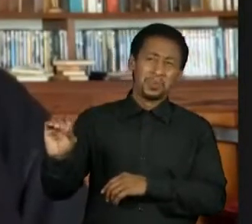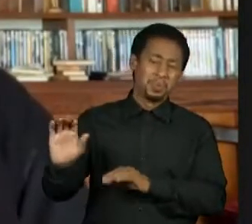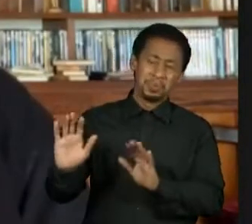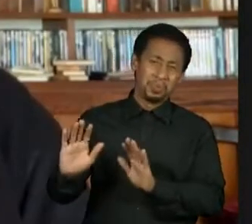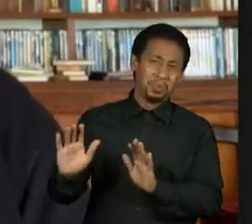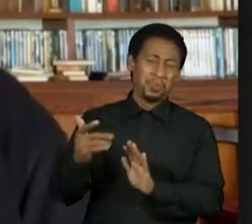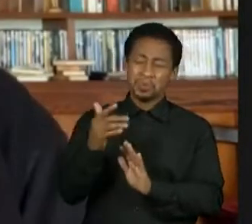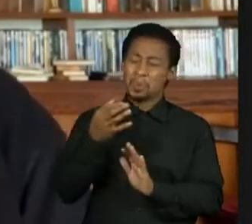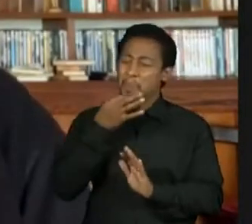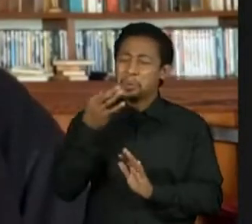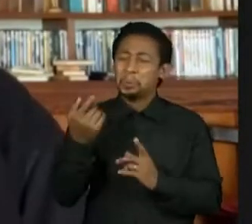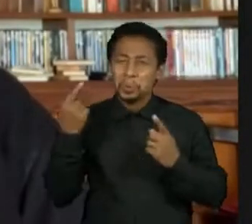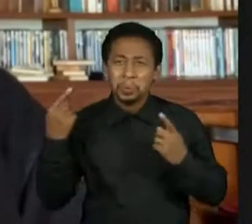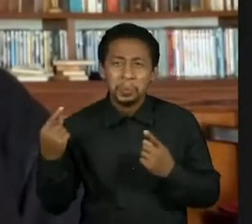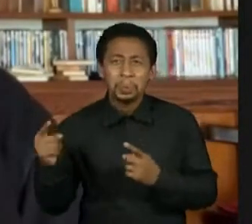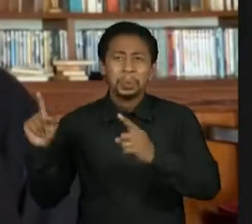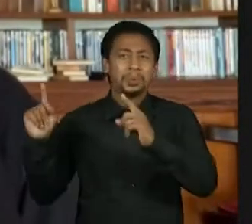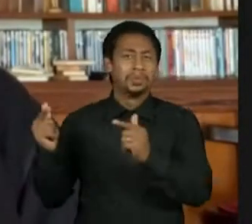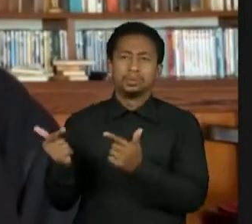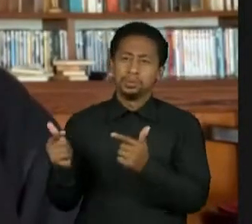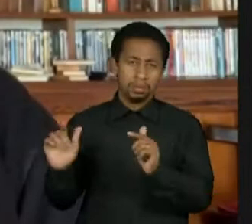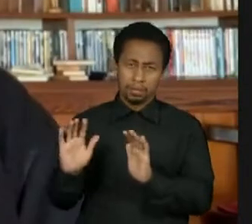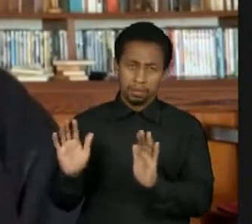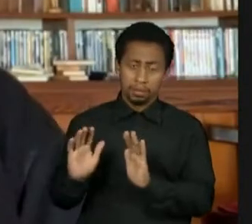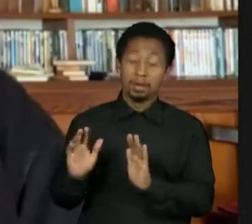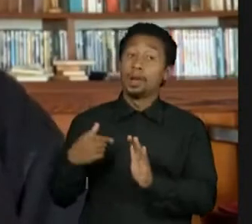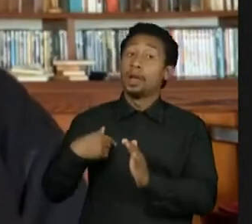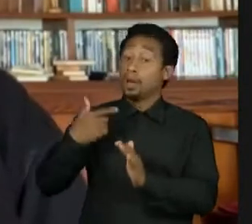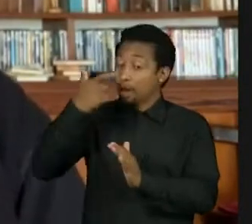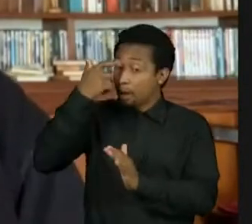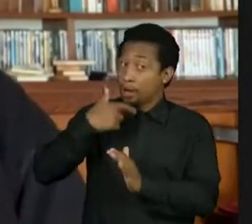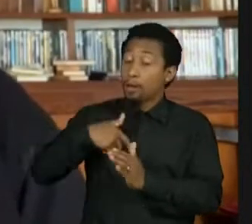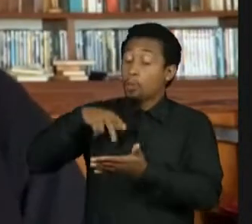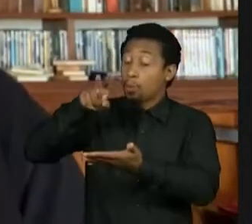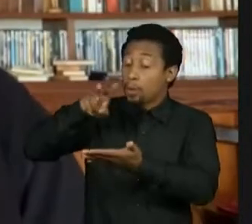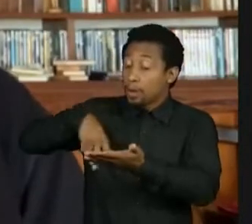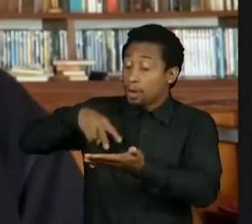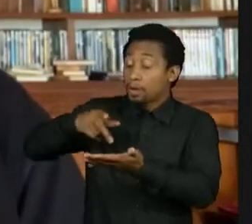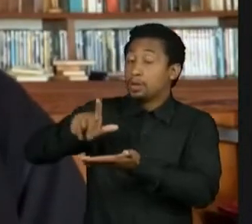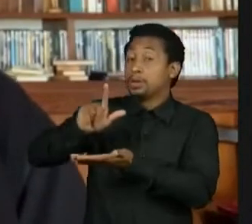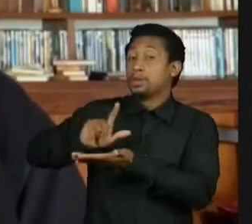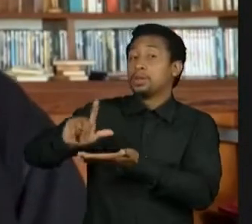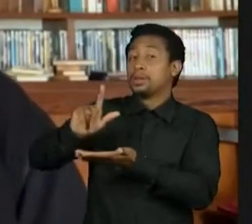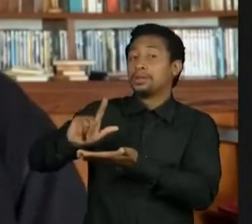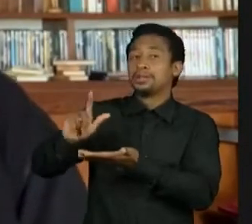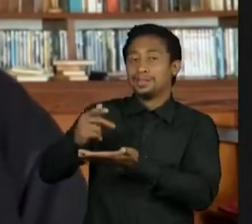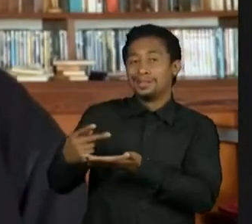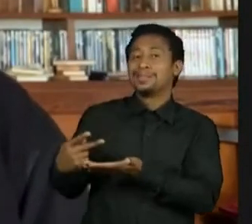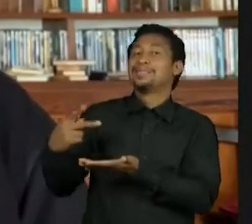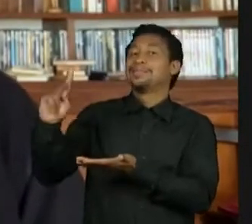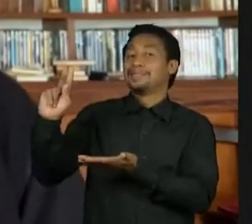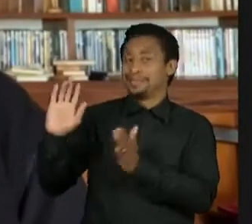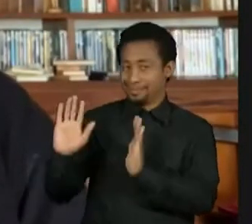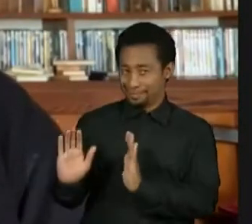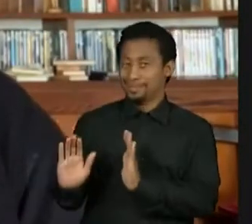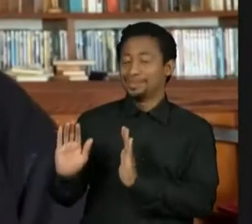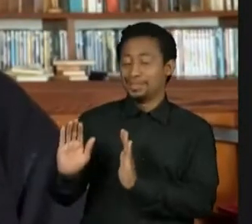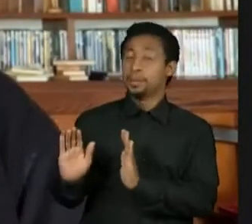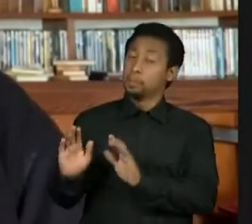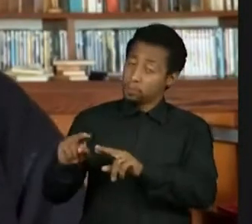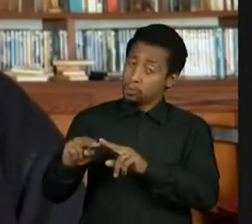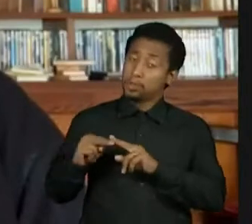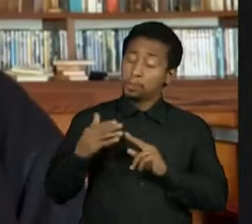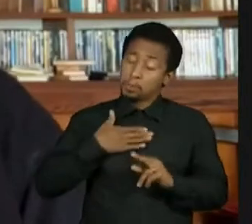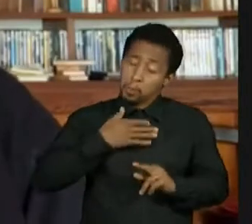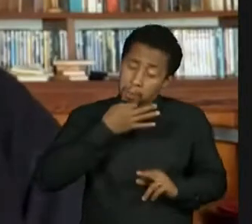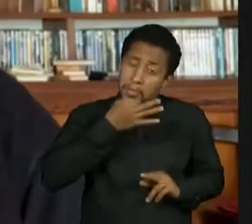opiniões baseadas nas coisas que eu leio deles, né? Então, por exemplo, eu acho que é importante, por exemplo, você ler o que o